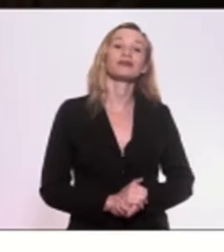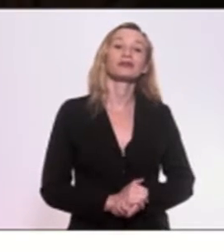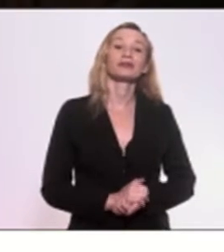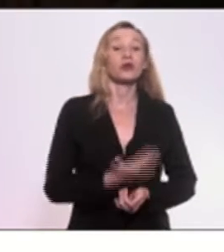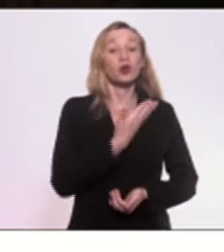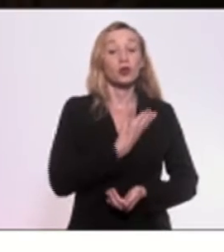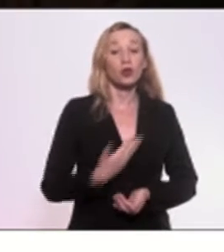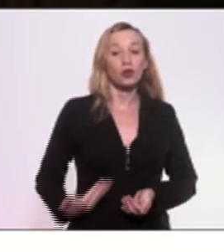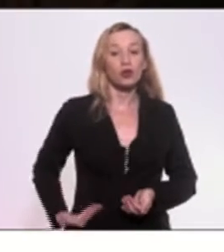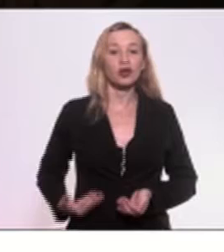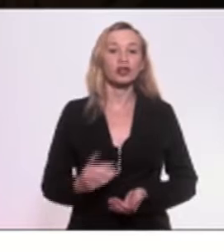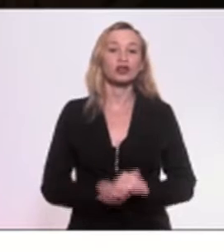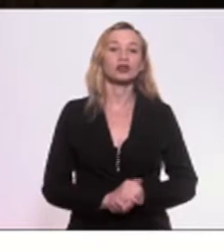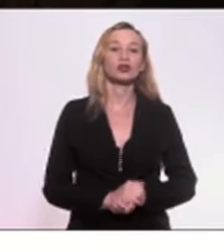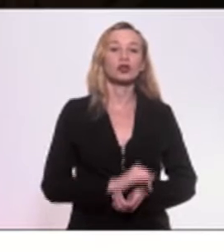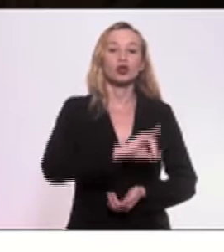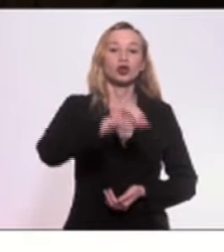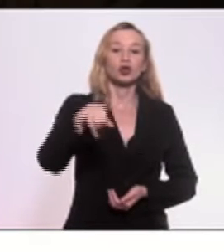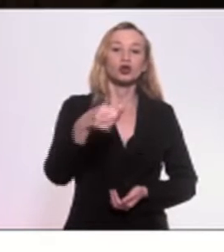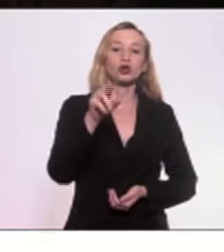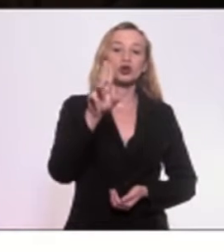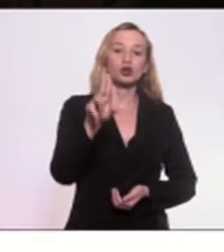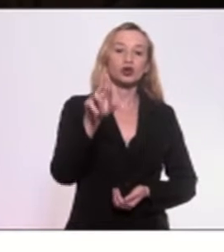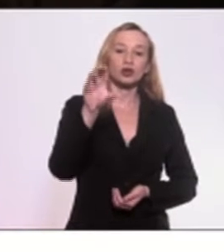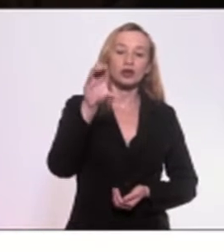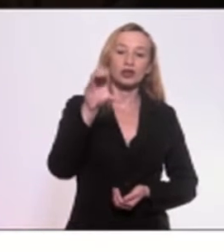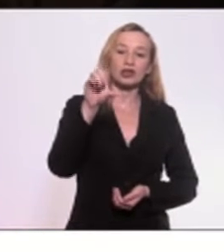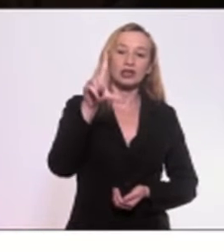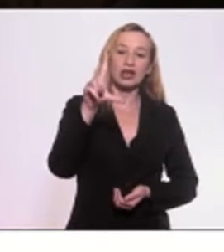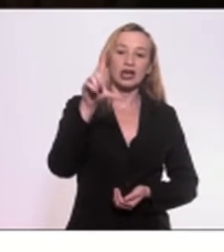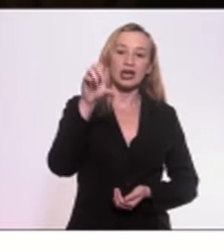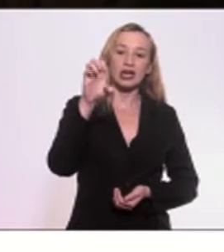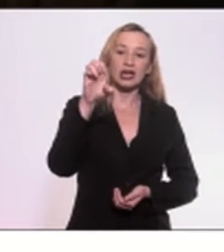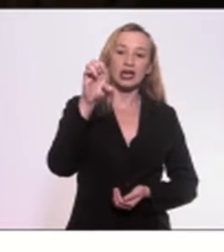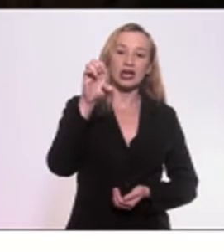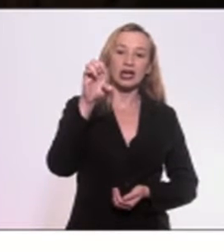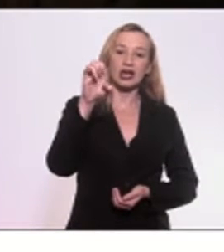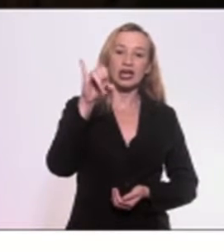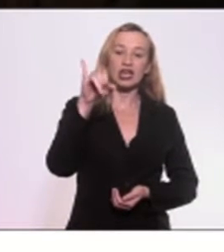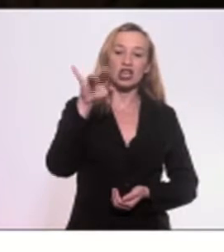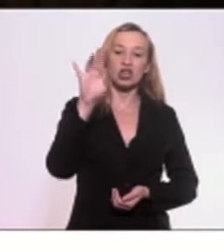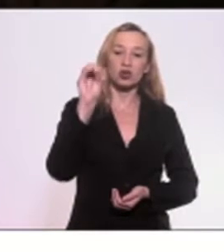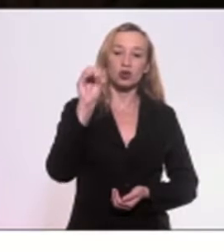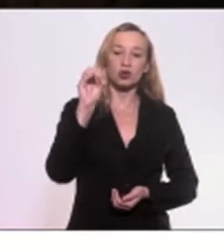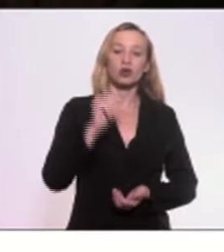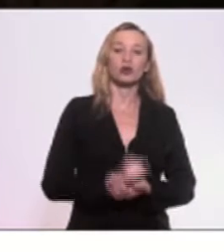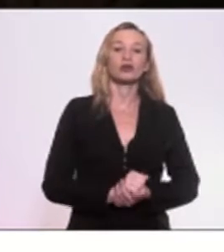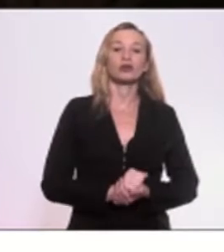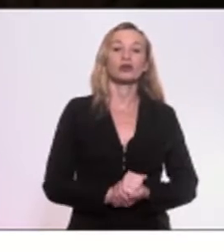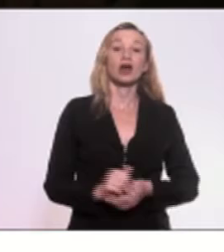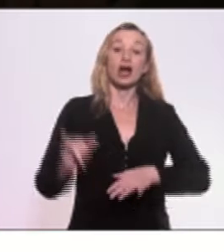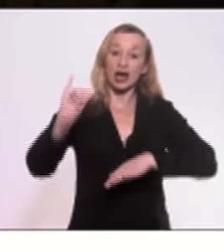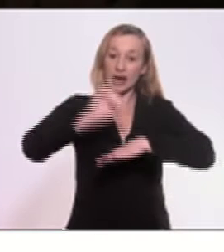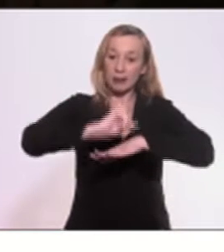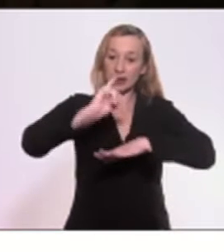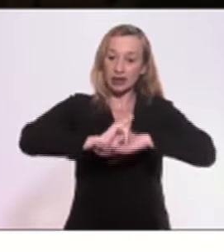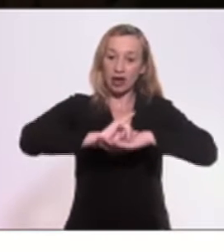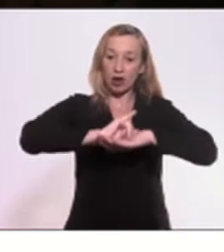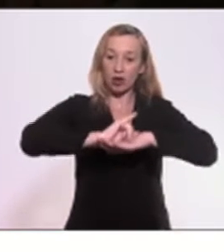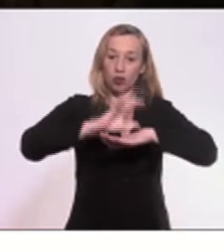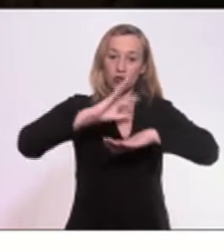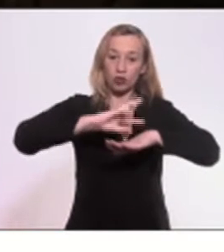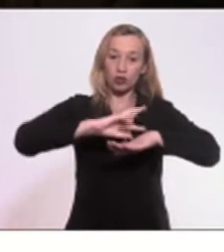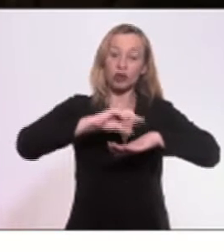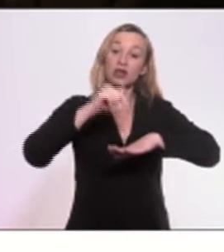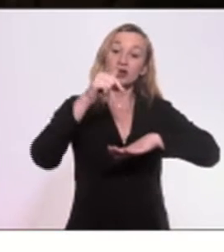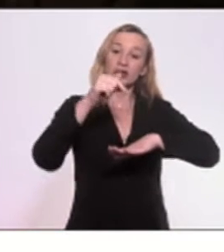no governo de Juscelino Kubitschek de Oliveira, a capital saiu